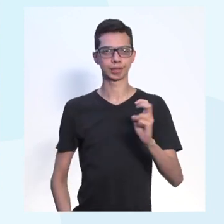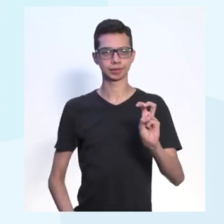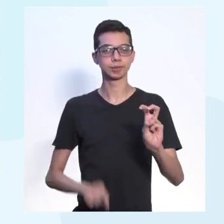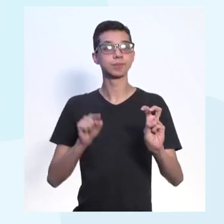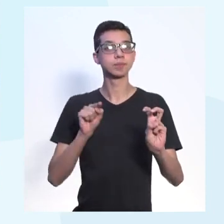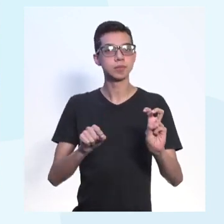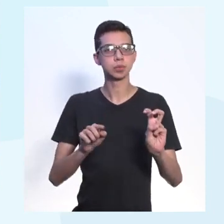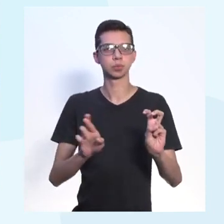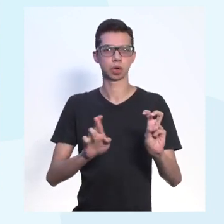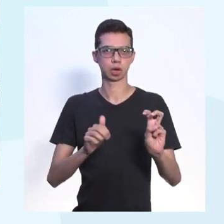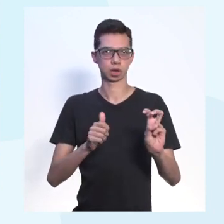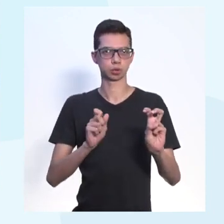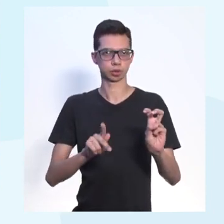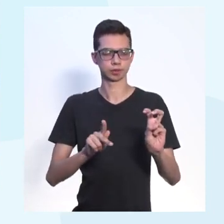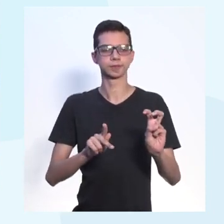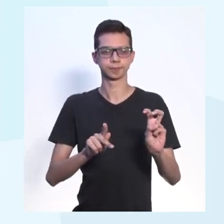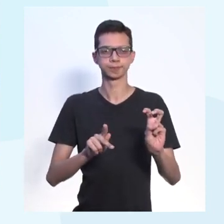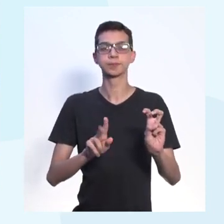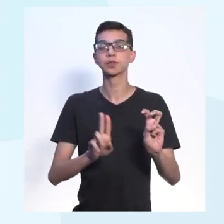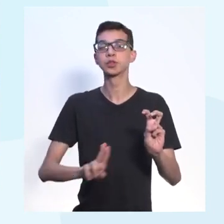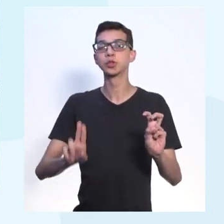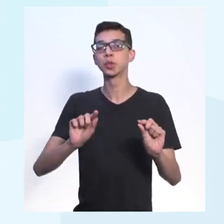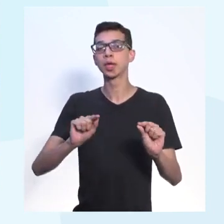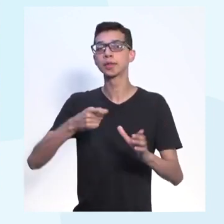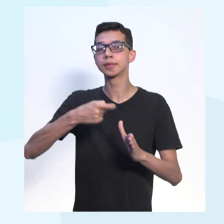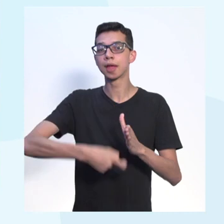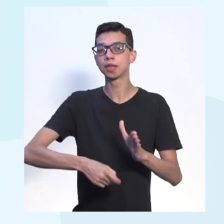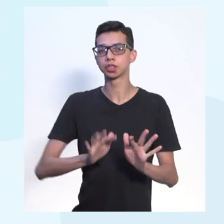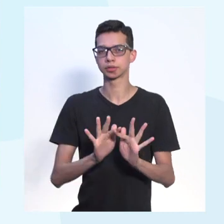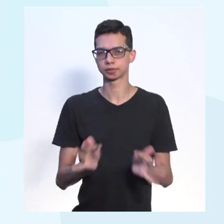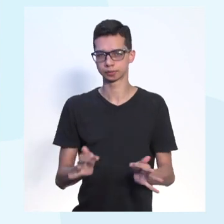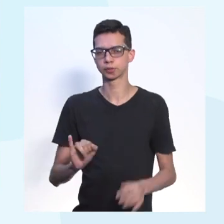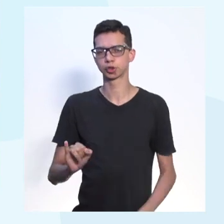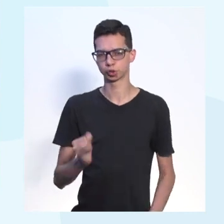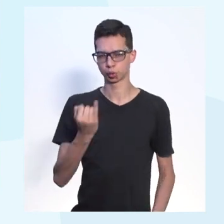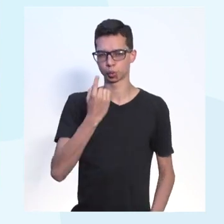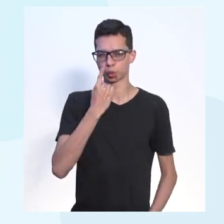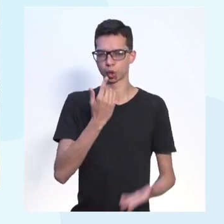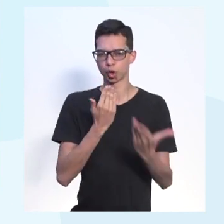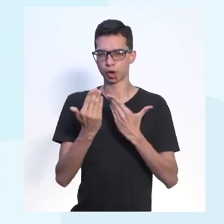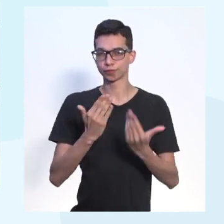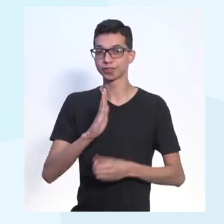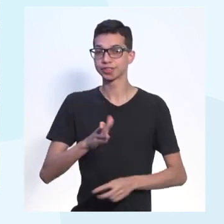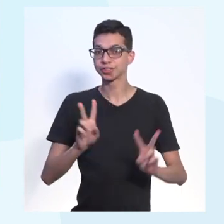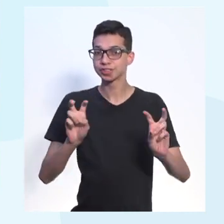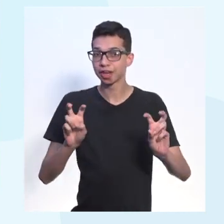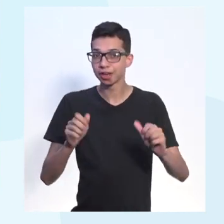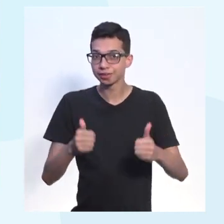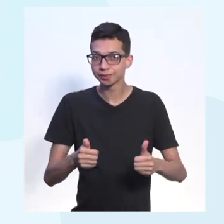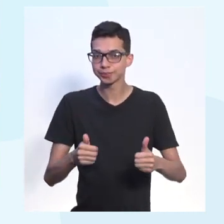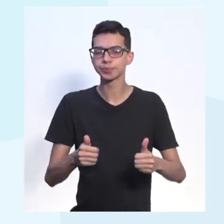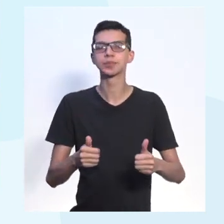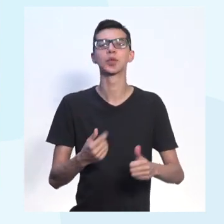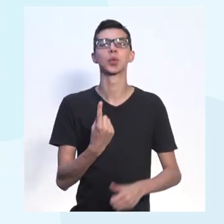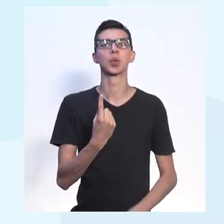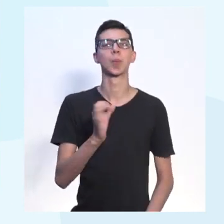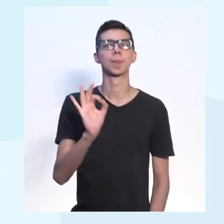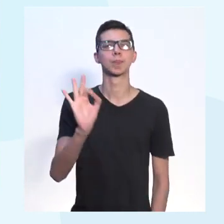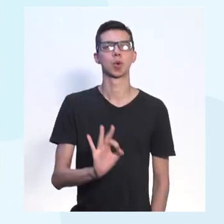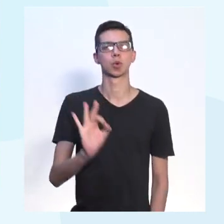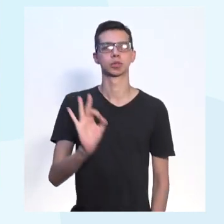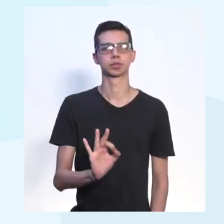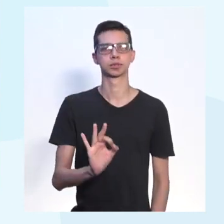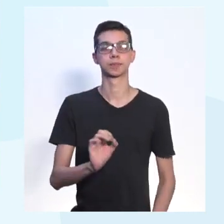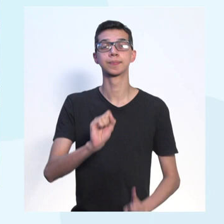R$15.000, aplicado a uma taxa de juros simples, que é o que a gente está conversando, de 1%